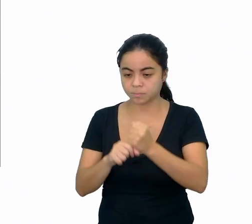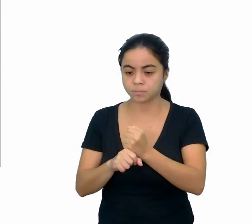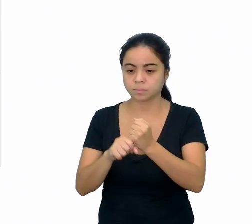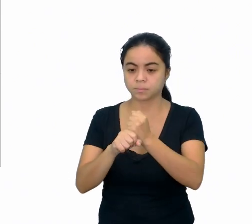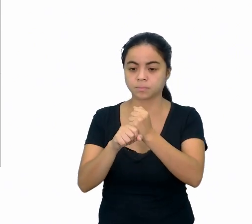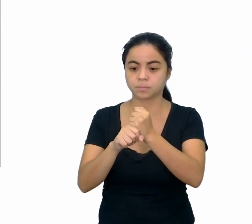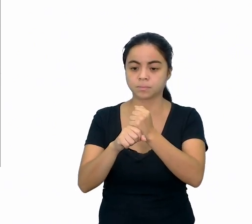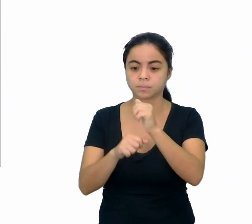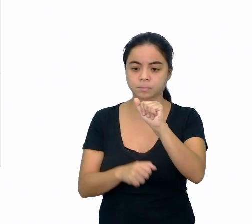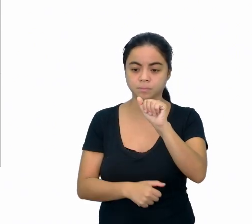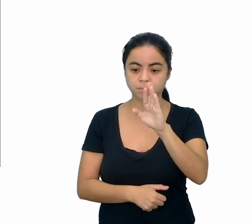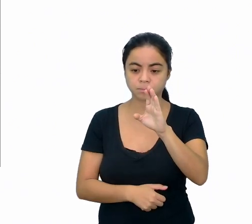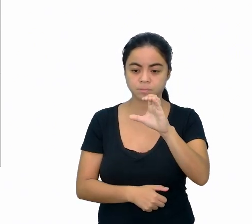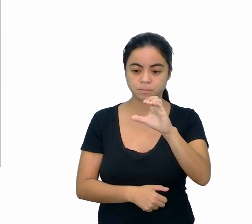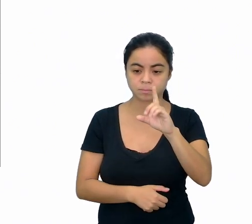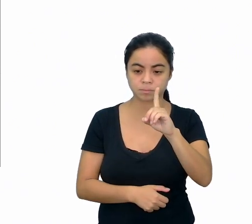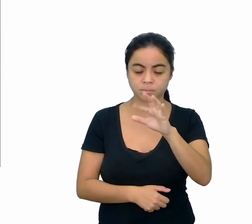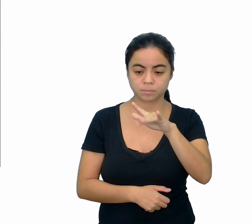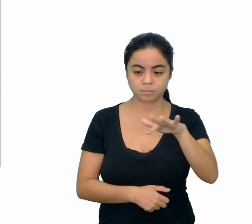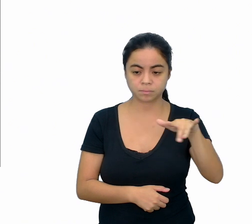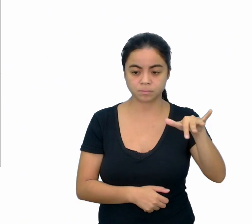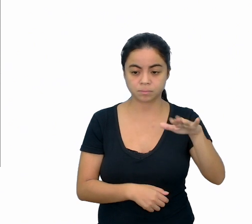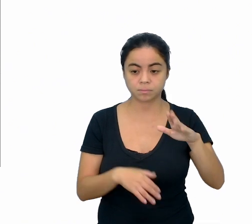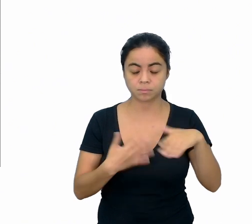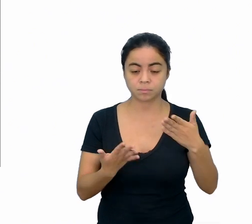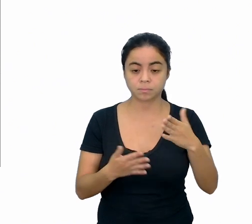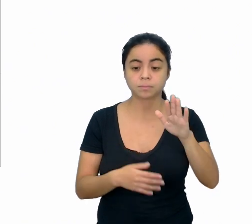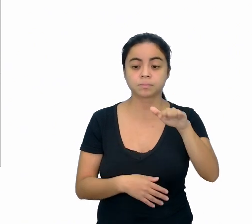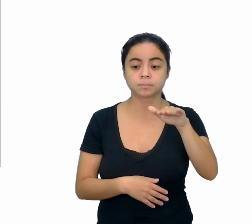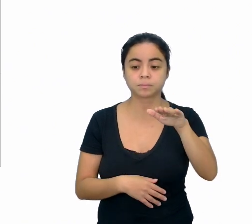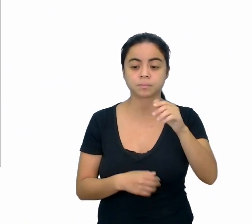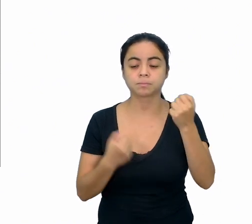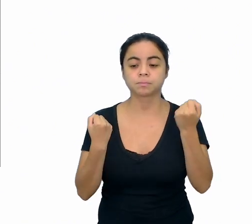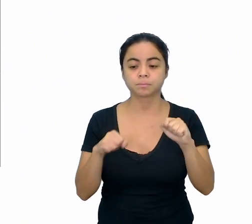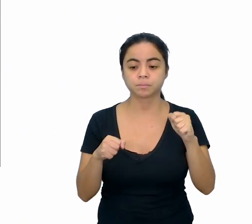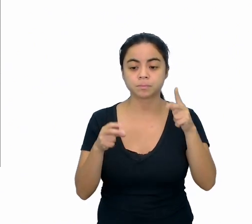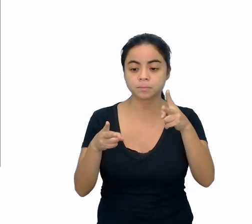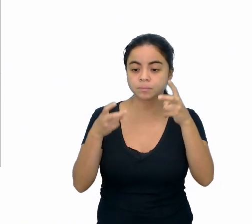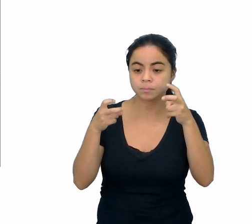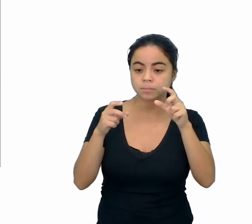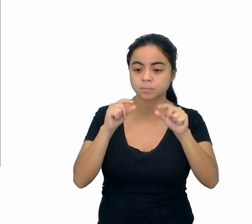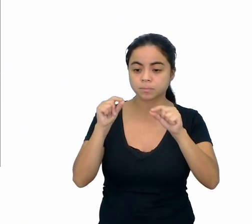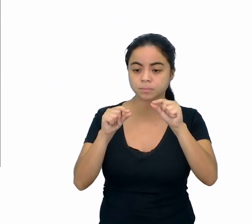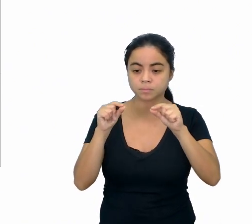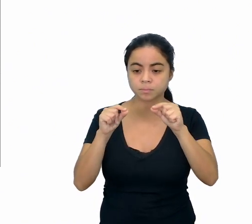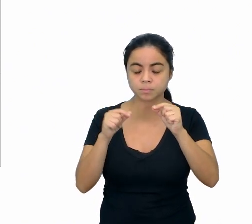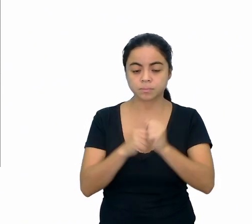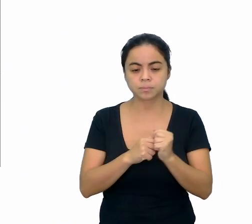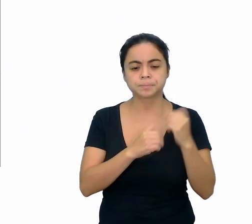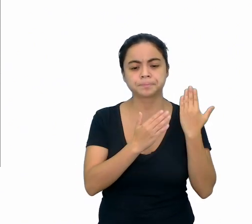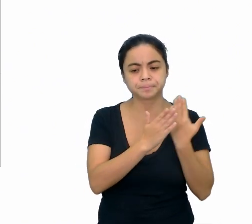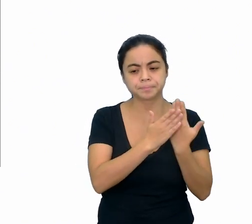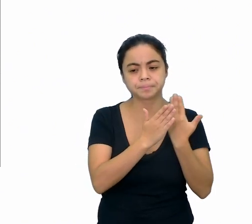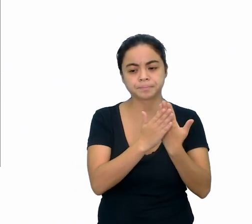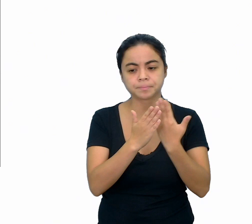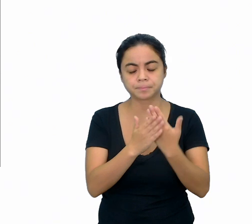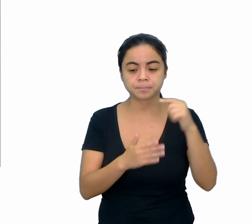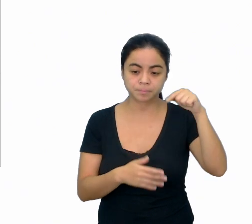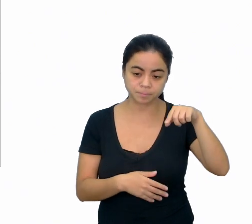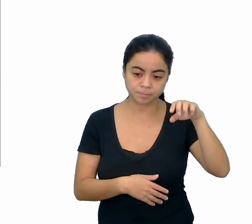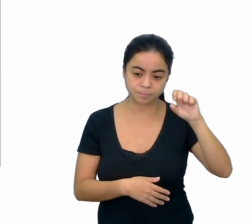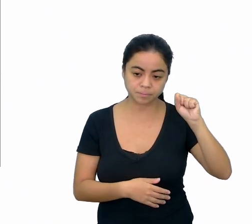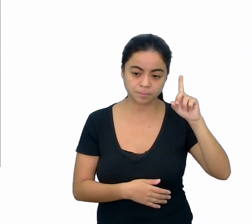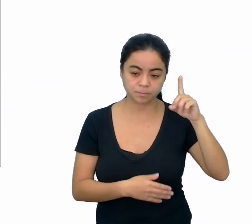do sistema de escrita. E dessa forma, professores, podemos perceber que ao longo das aulas dessa